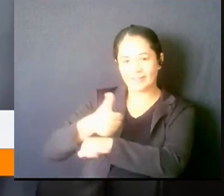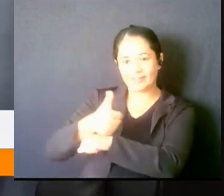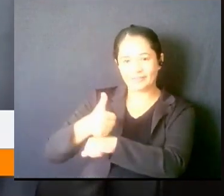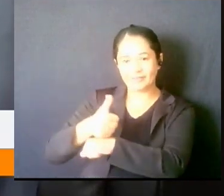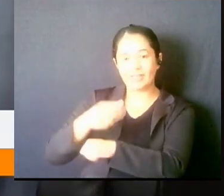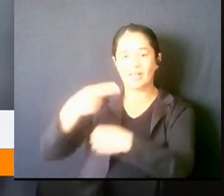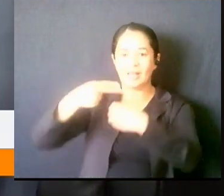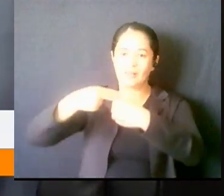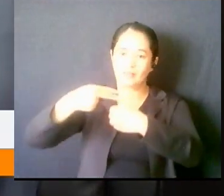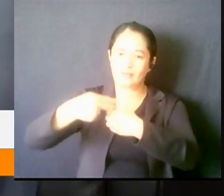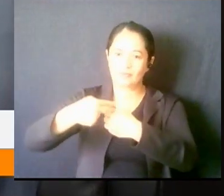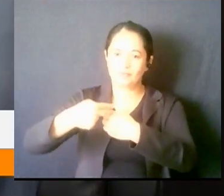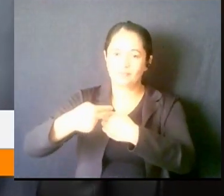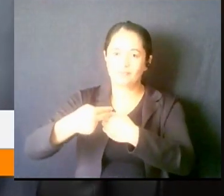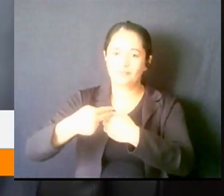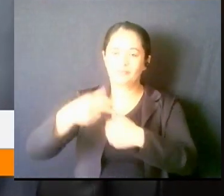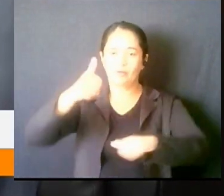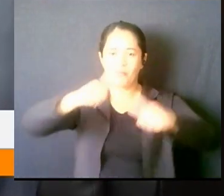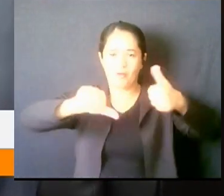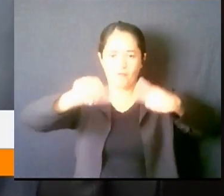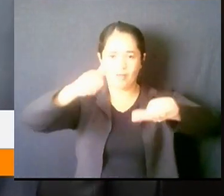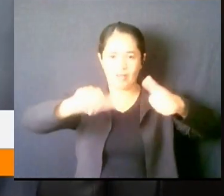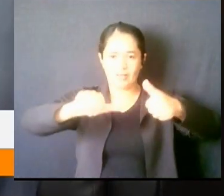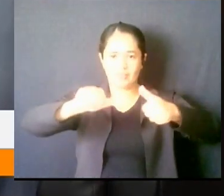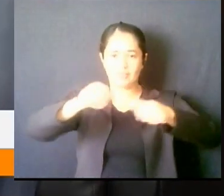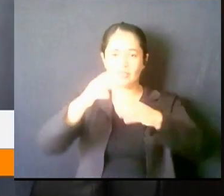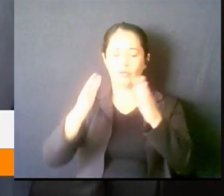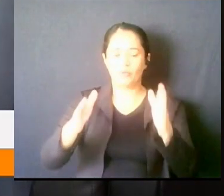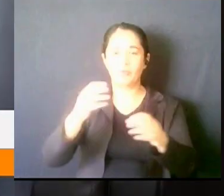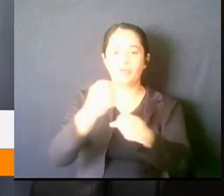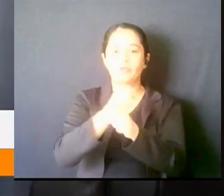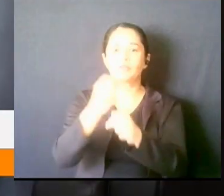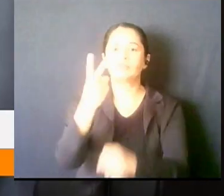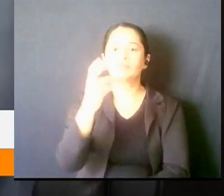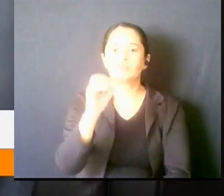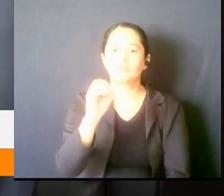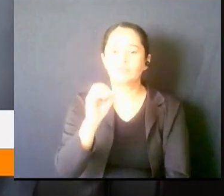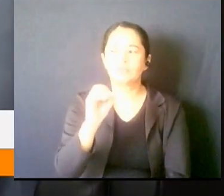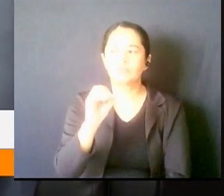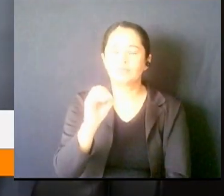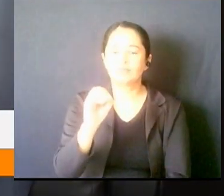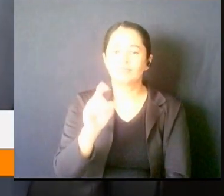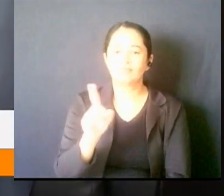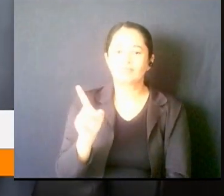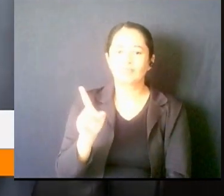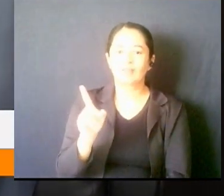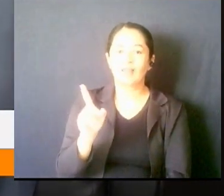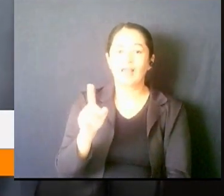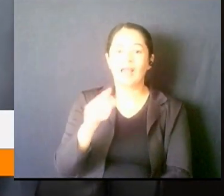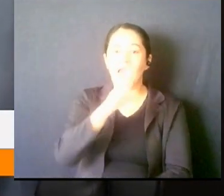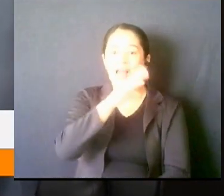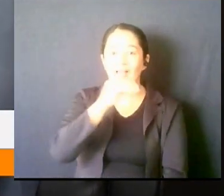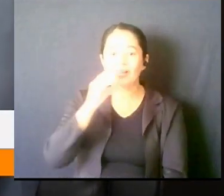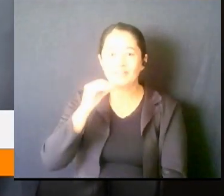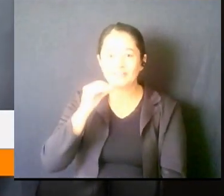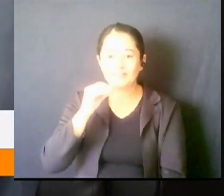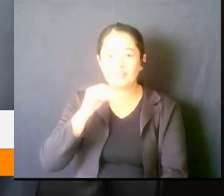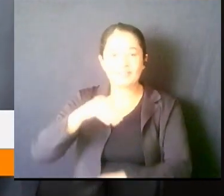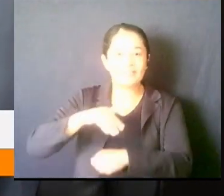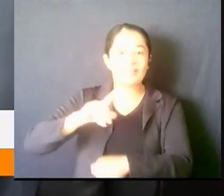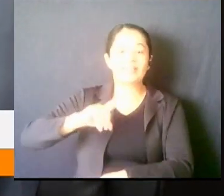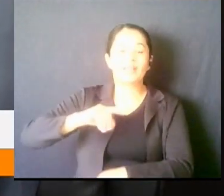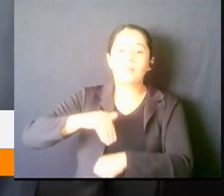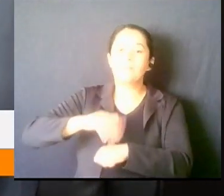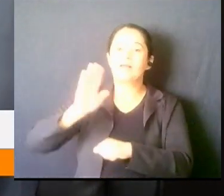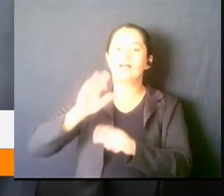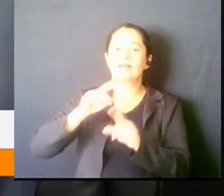Uma avaliação desses 20 anos, a gente mostra que as adolescentes, elas têm mais partos normais, têm menos complicações durante o